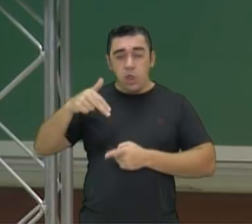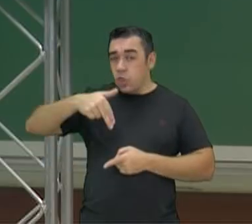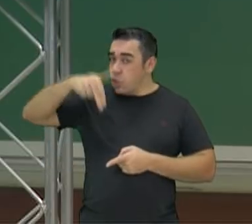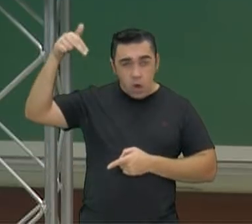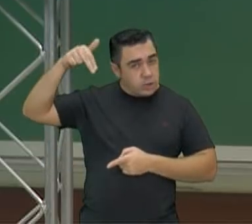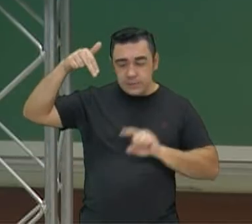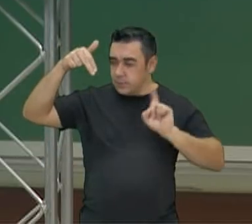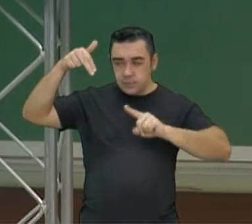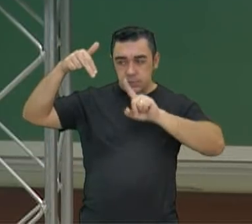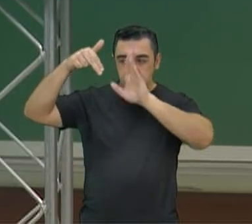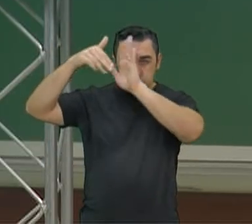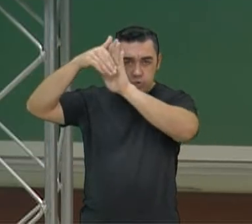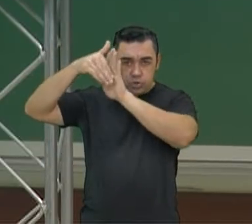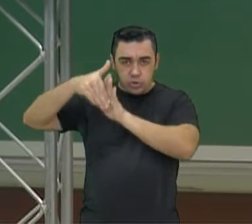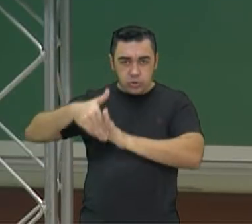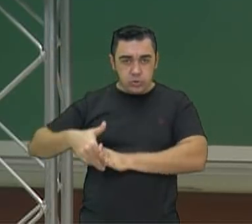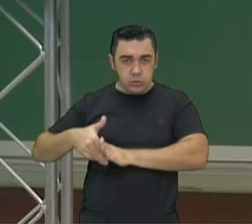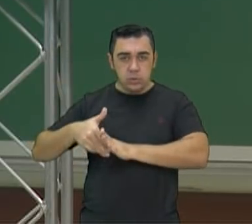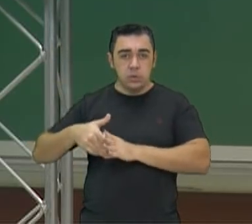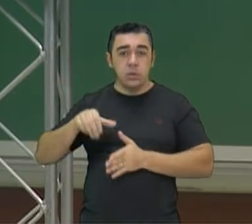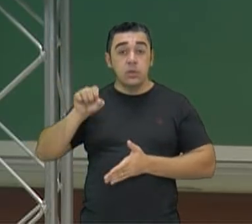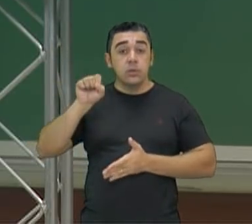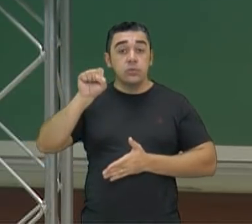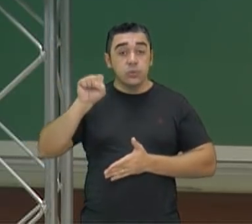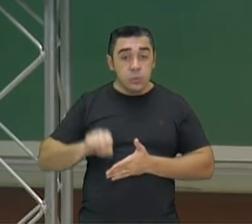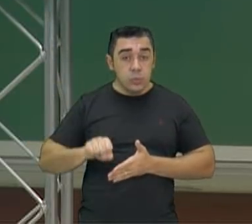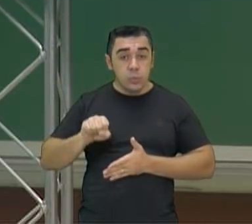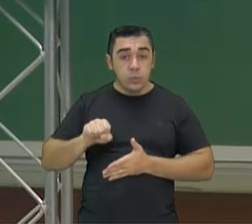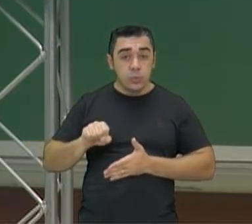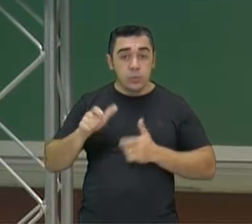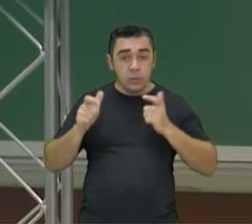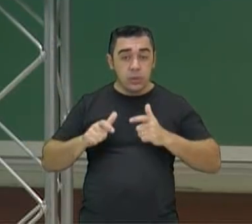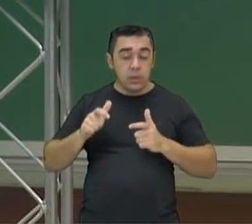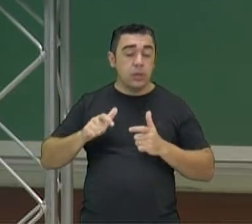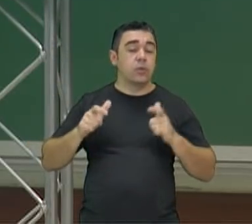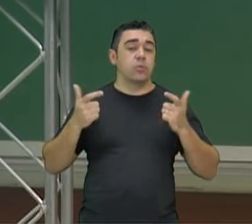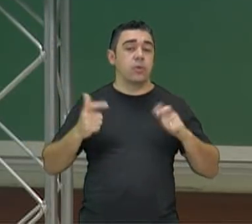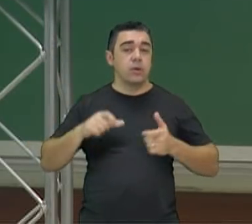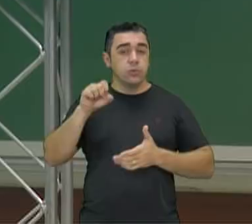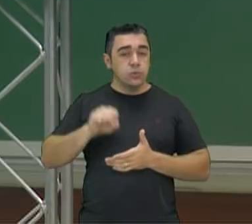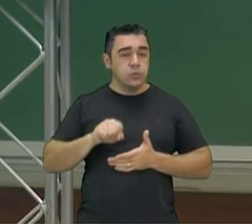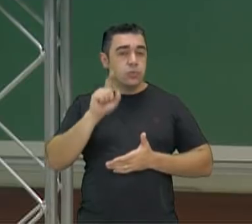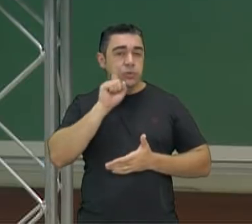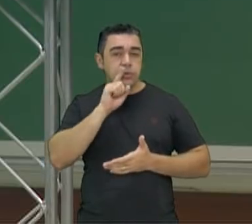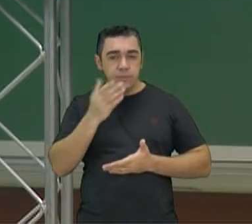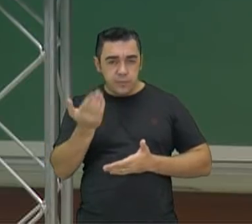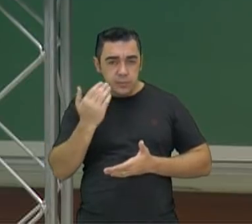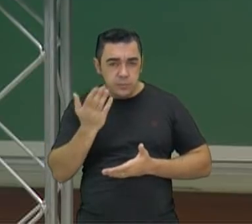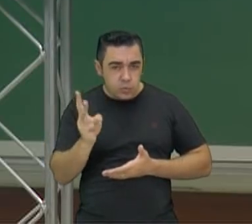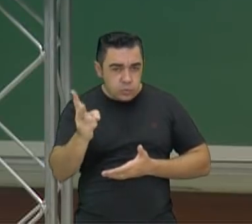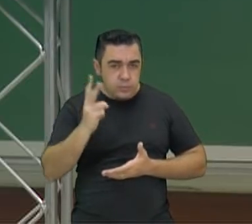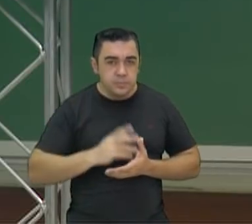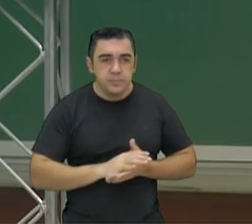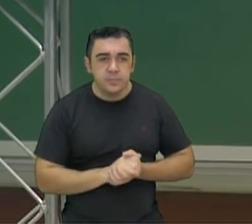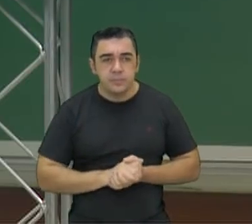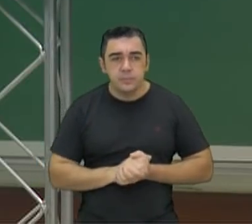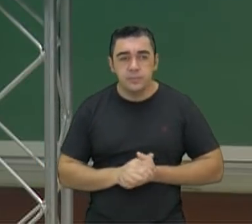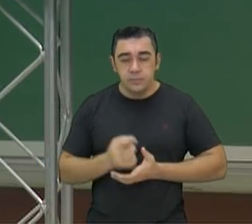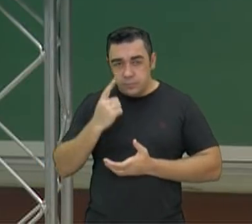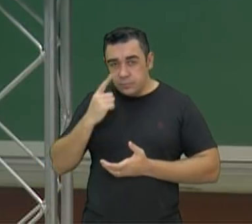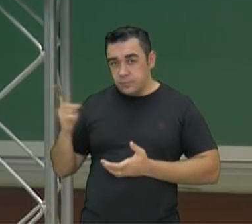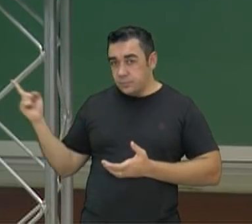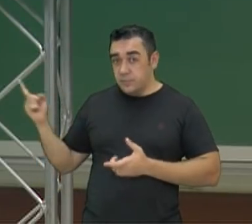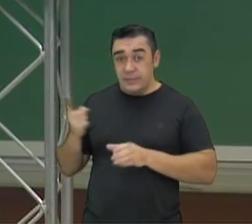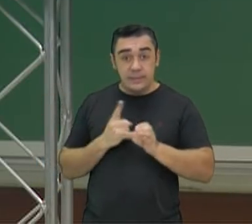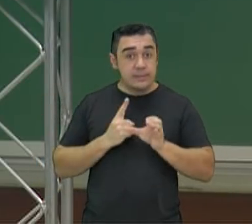põe o norte com letra maiúscula, é nome, né? Nome da localização, tudo bem? Vamos para frente? Olha lá,